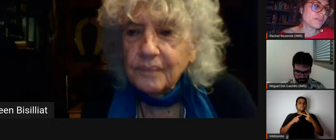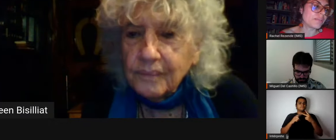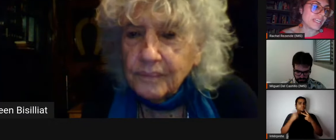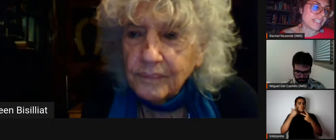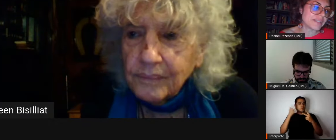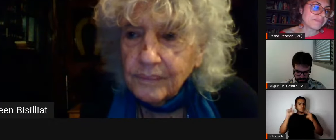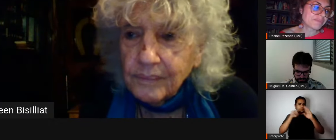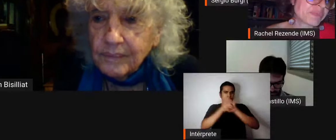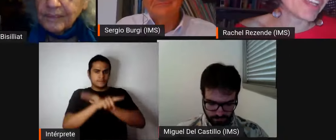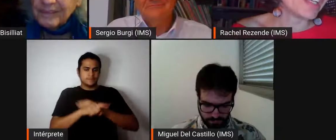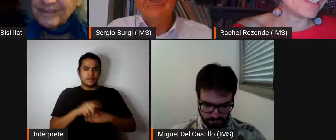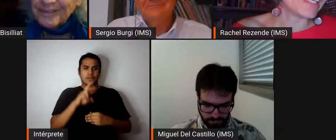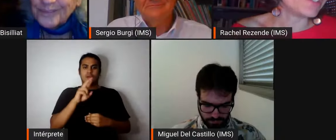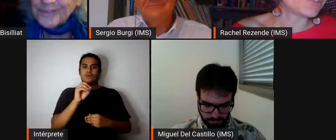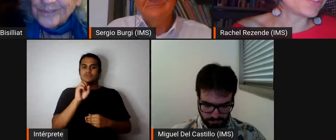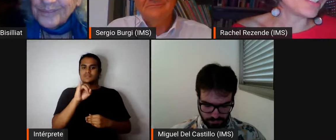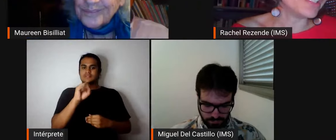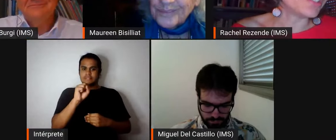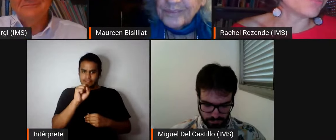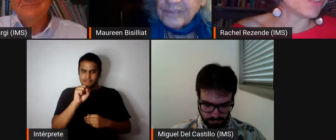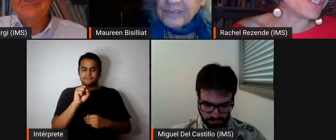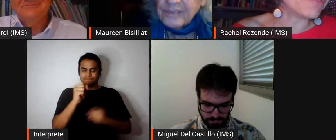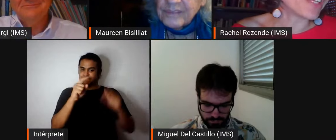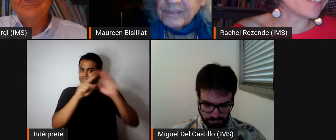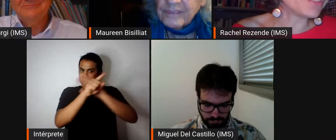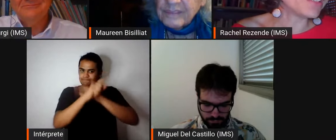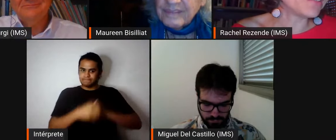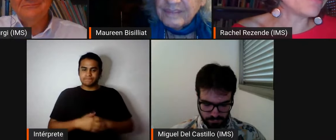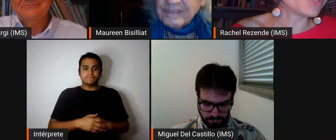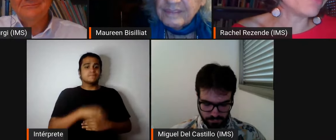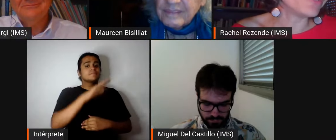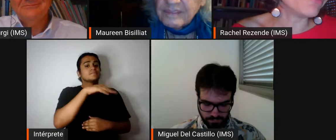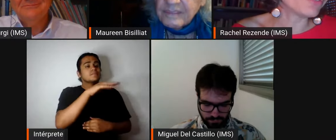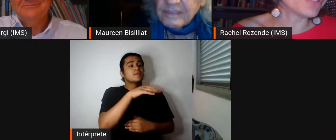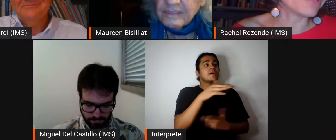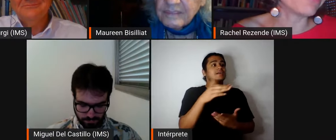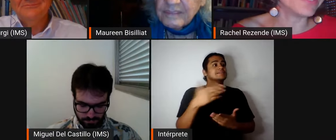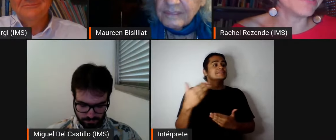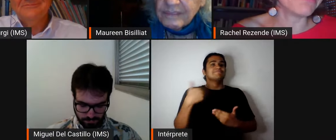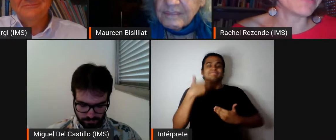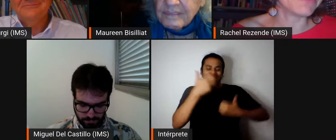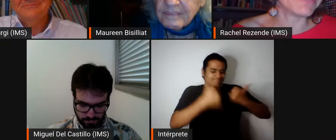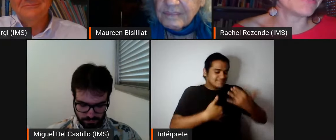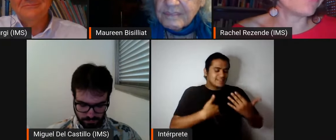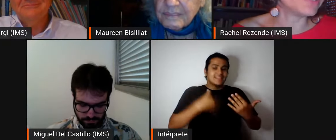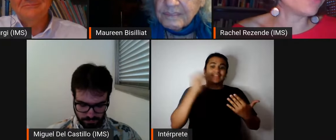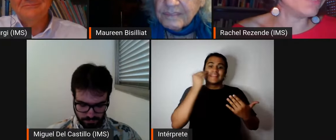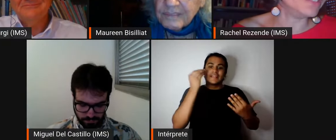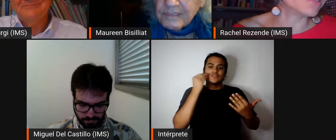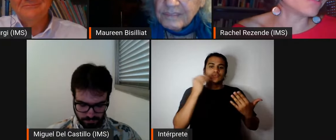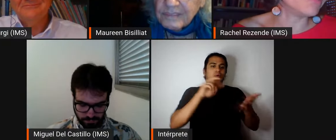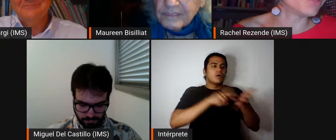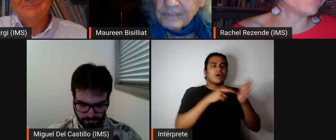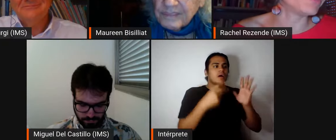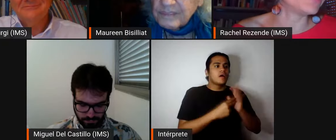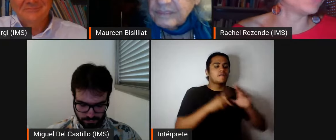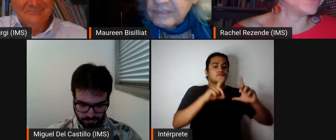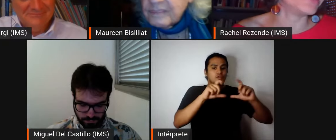Rosi Strozenberg, e ela diz o seguinte: Maureen, falamos e tentamos definir fotografia pela primeira vez no